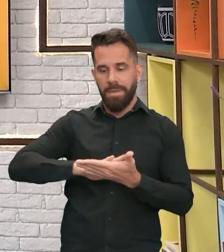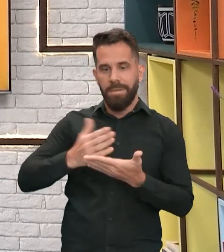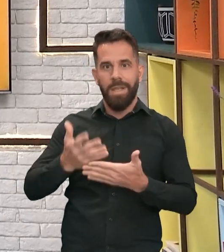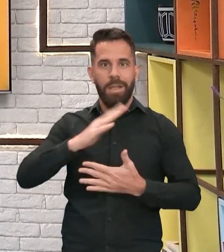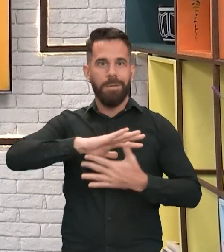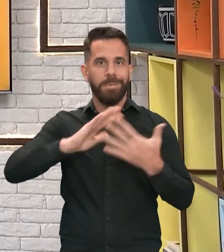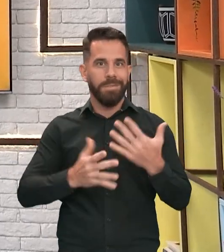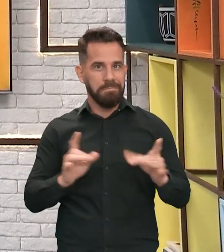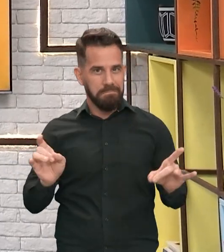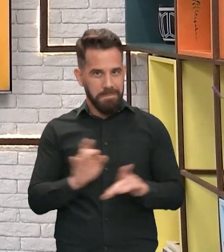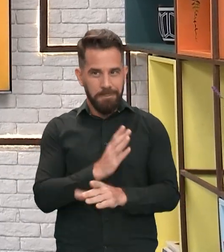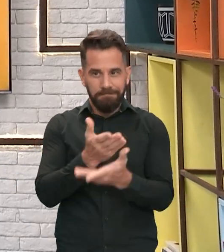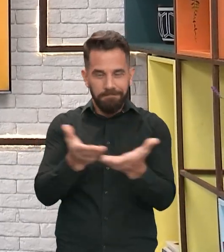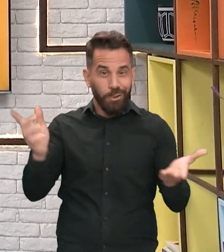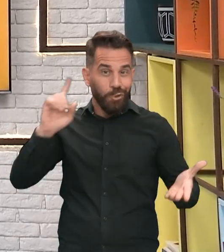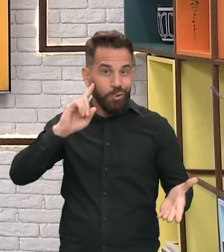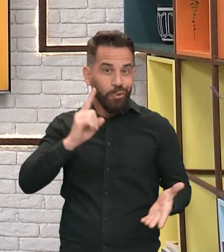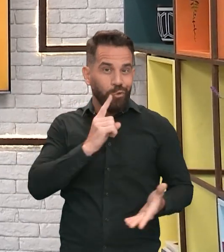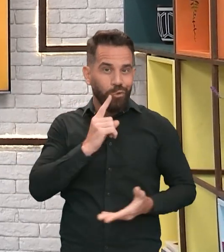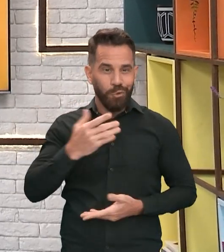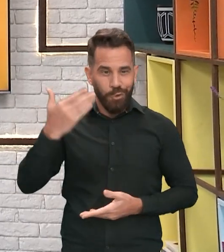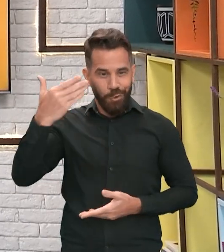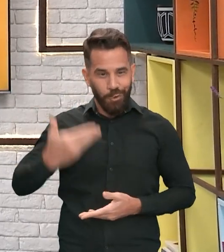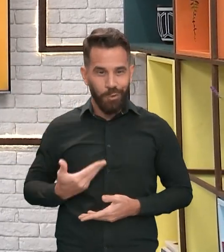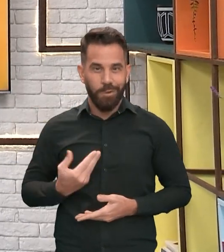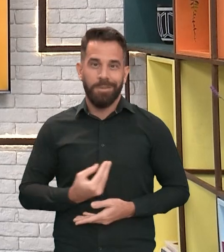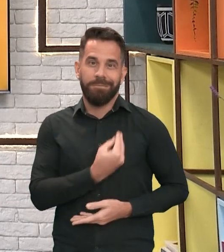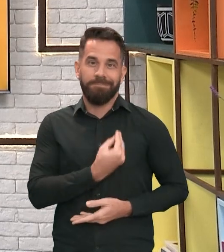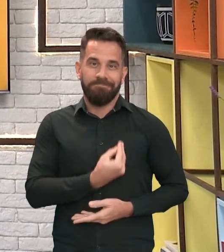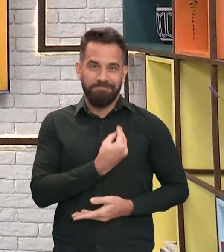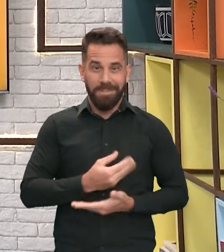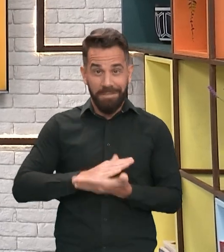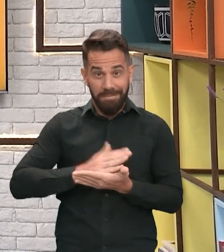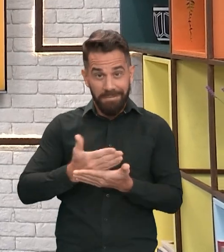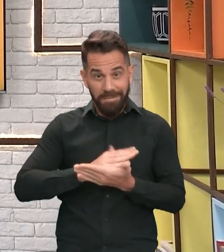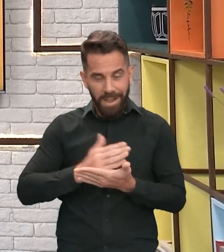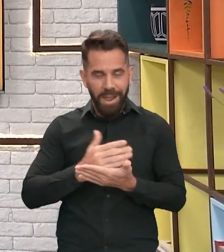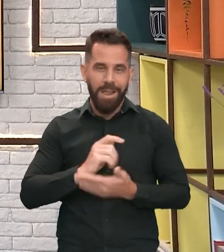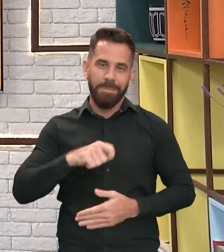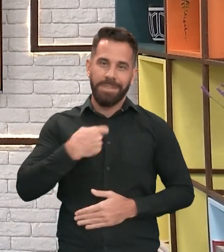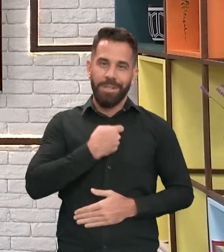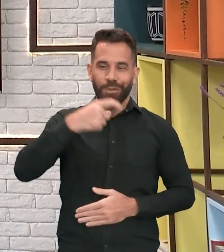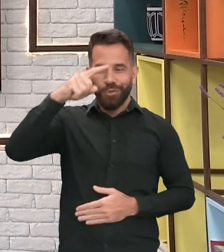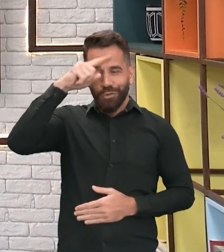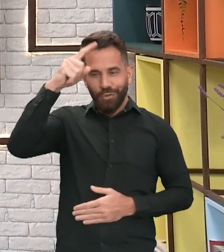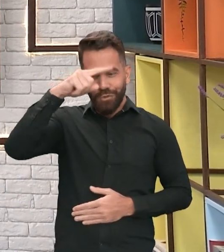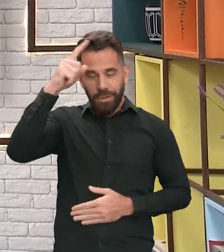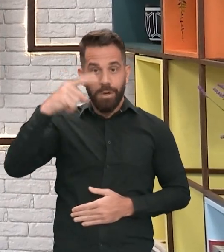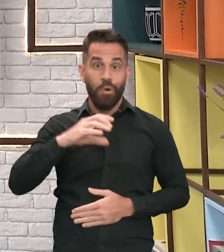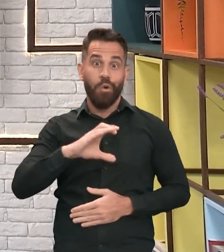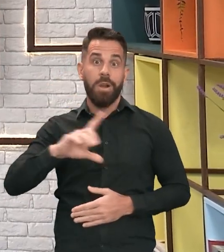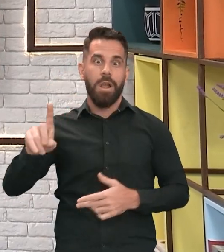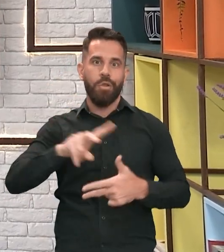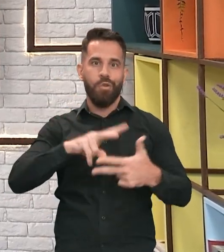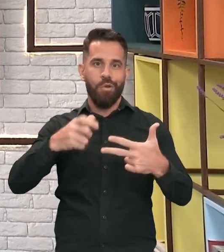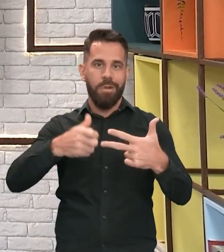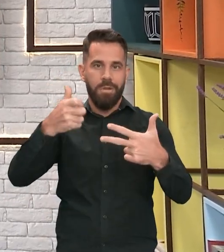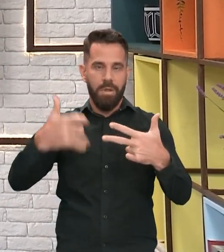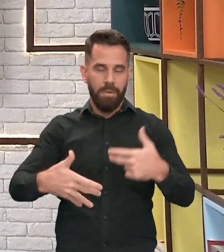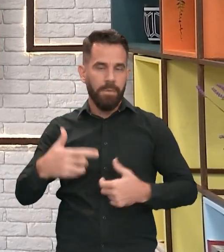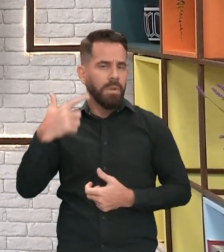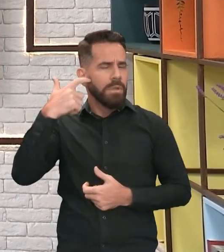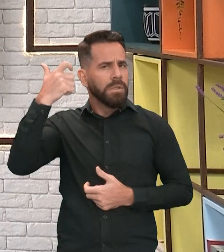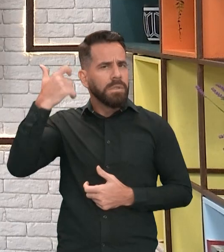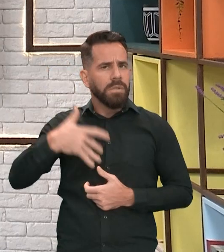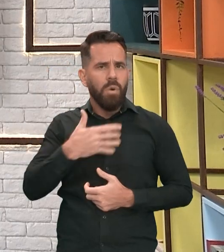em Libras para o público surdo. O nosso intérprete de Libras hoje é o professor Diego Barbosa, coordenador do Labitave. Ele se descreve como um